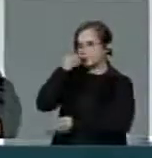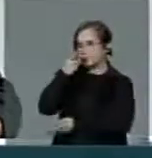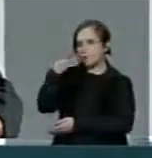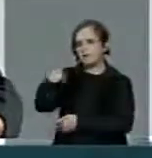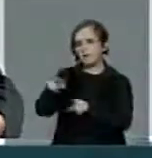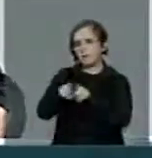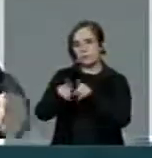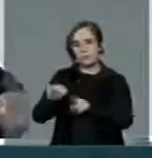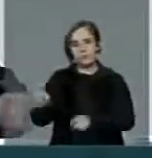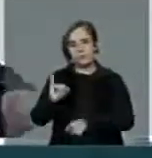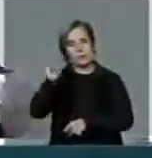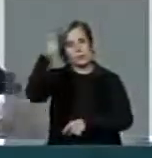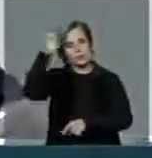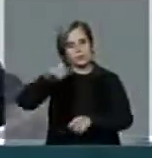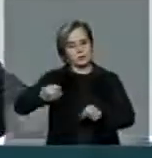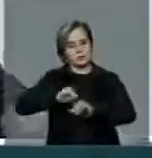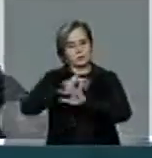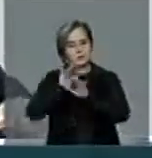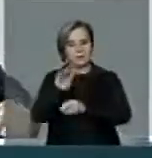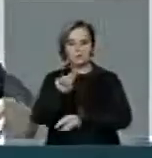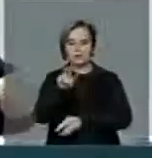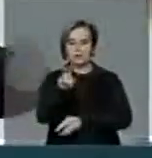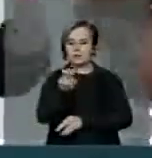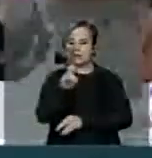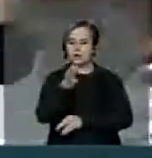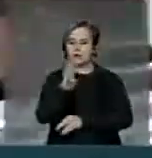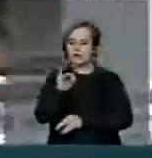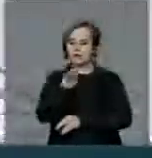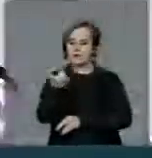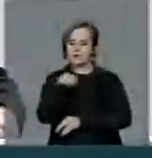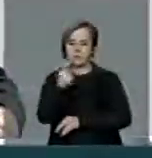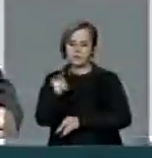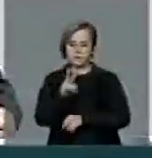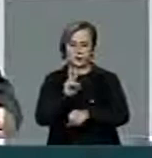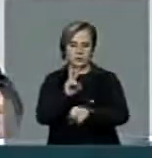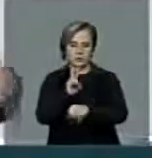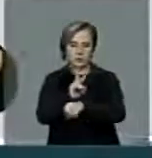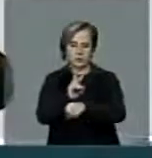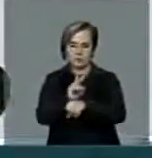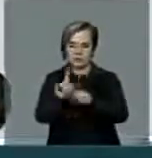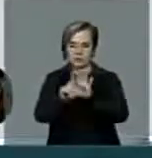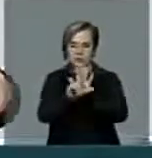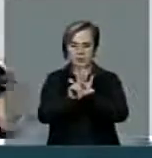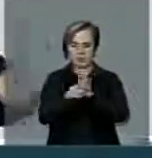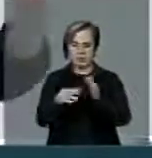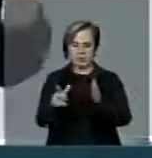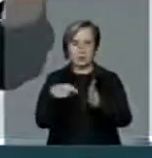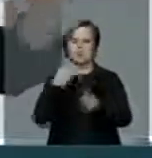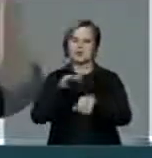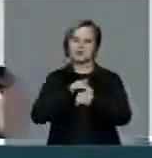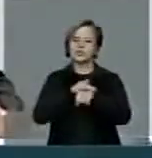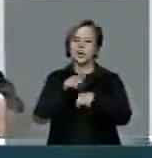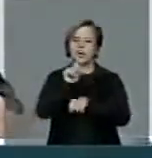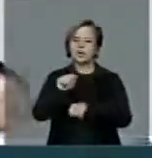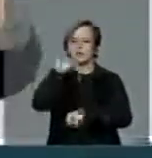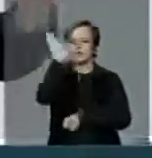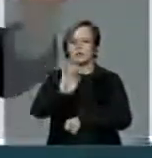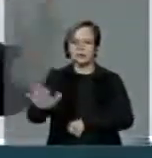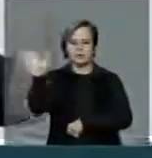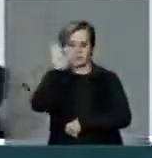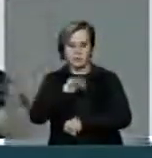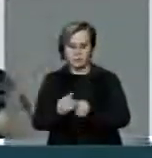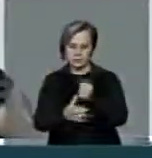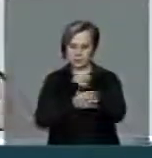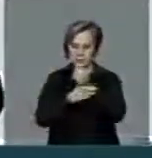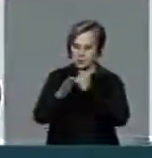importante esclarecer, sobre a verbação de reserva legal que a lei tirou. Nós já conversamos com a Associação Nacional de Associações de